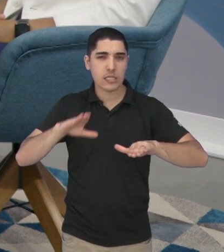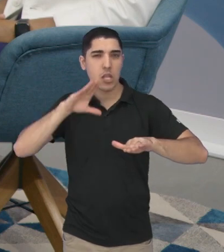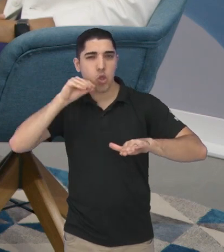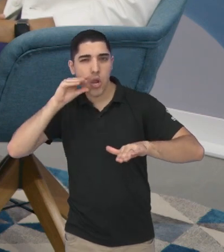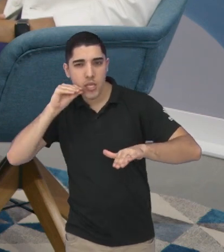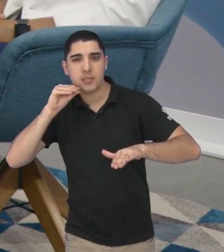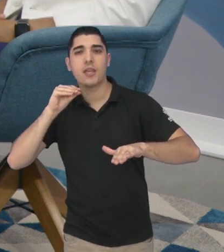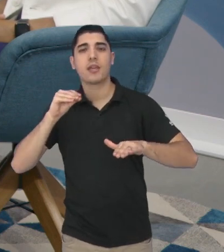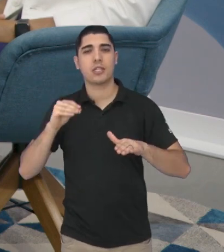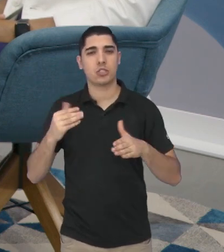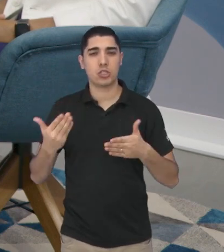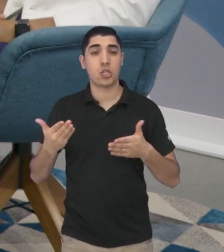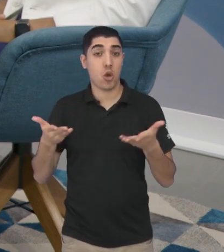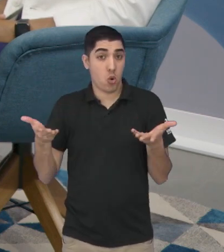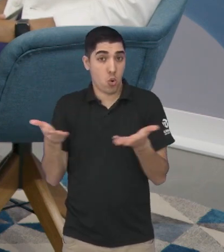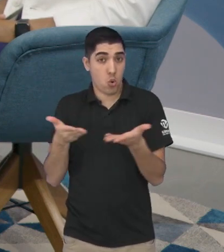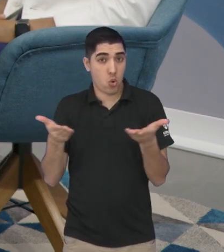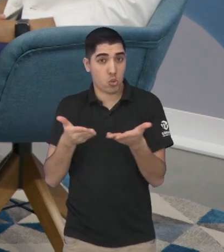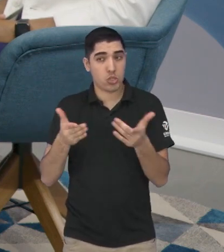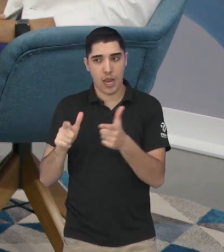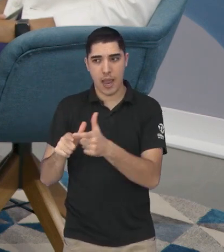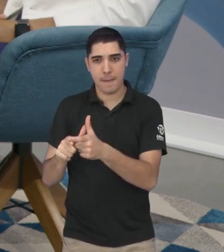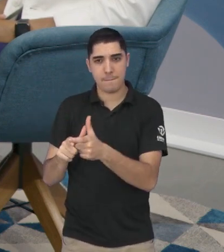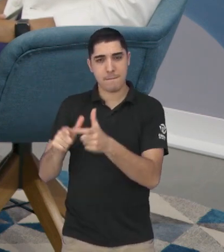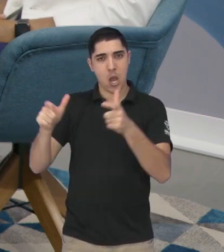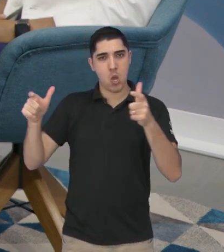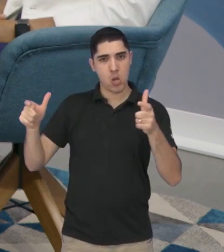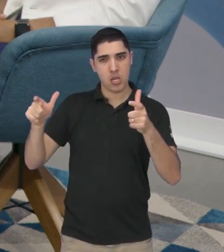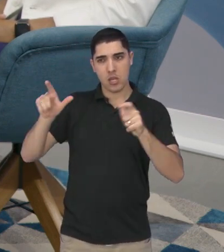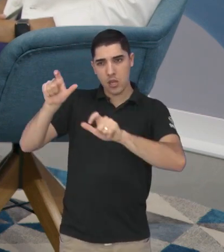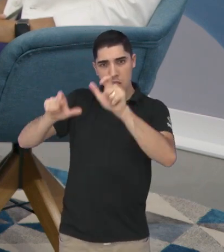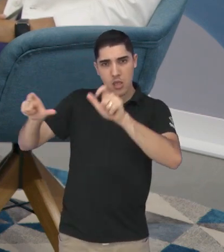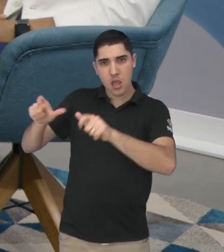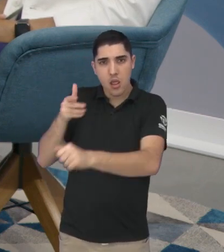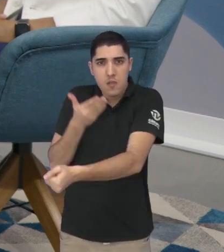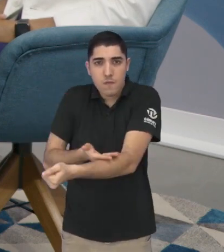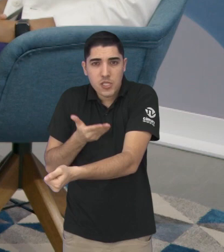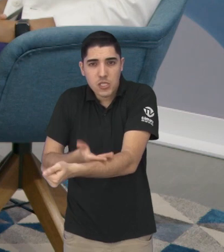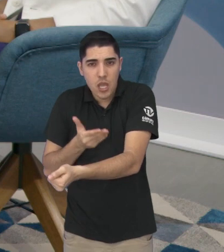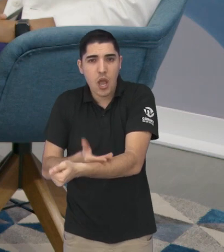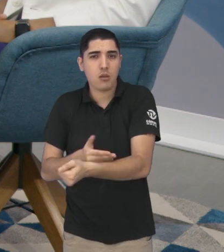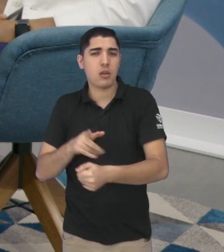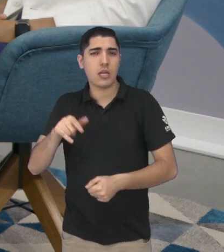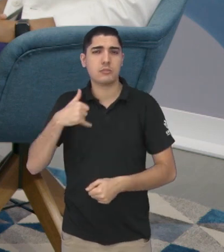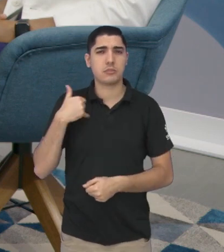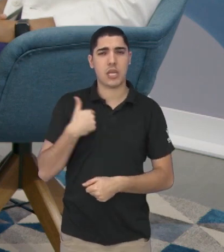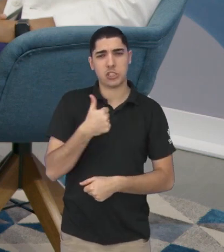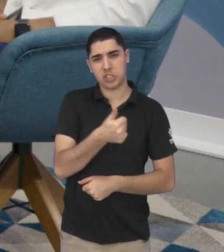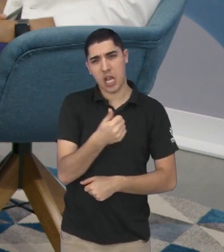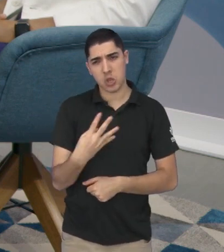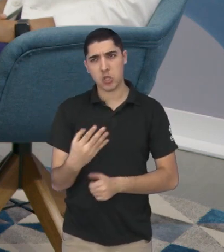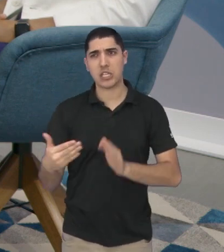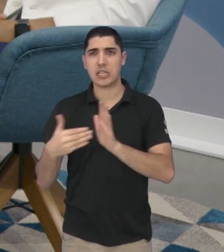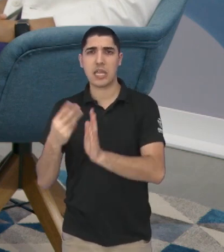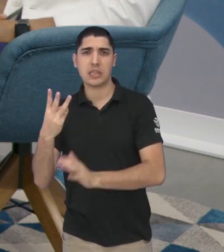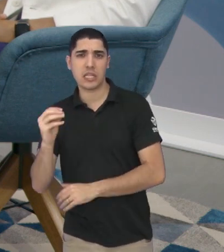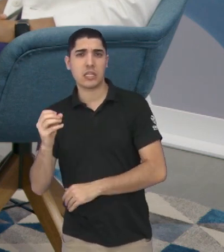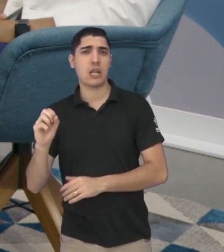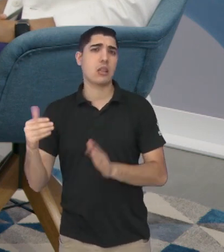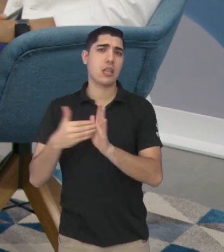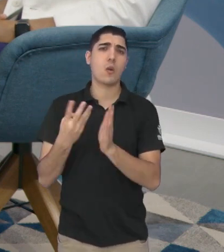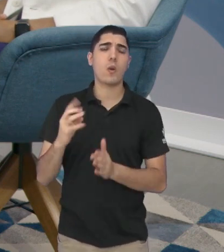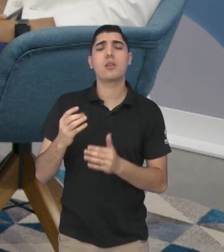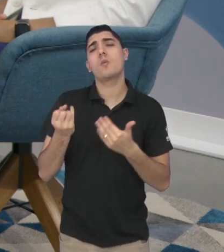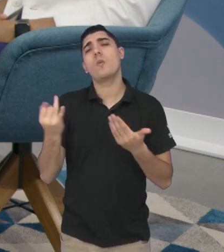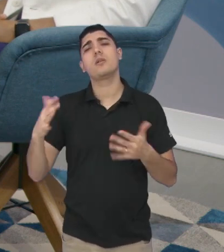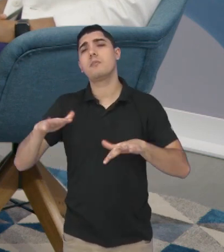crianças, adolescentes. Hoje, a maior parte dos usuários, a gente tem uma faixa, sei lá, dos 14 aos 30, 40